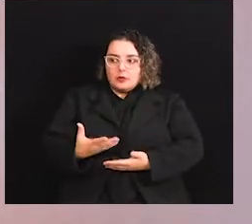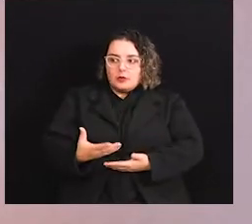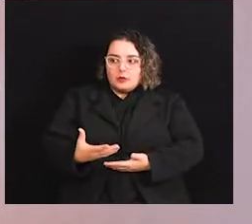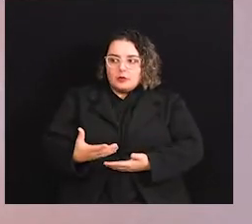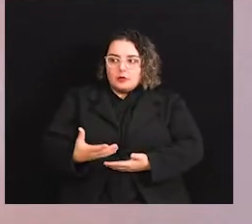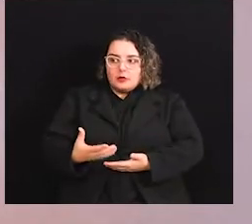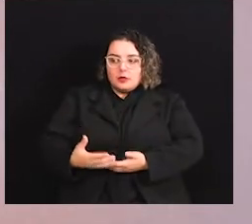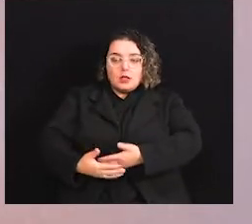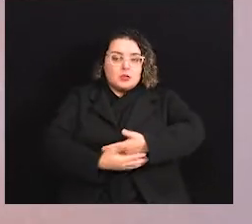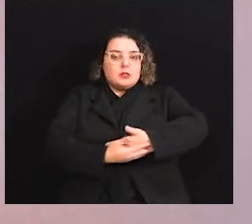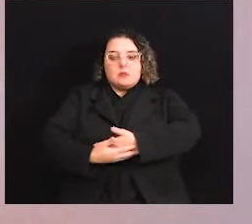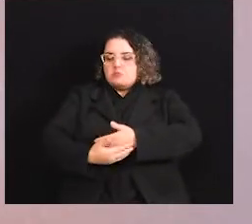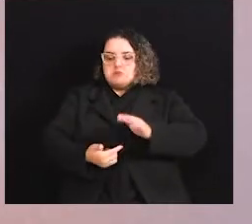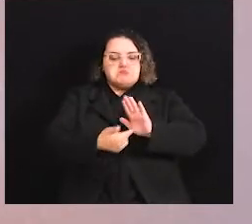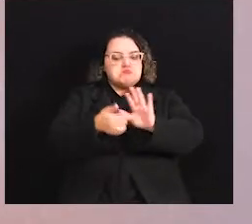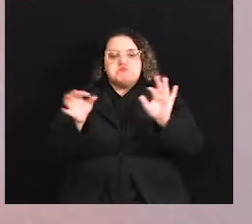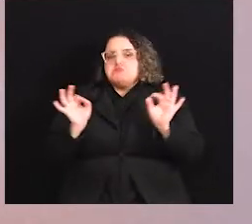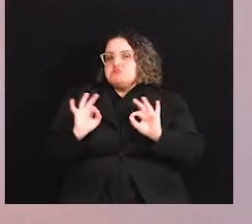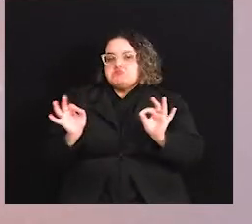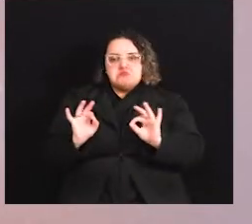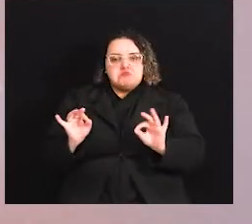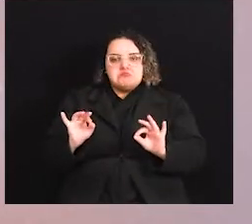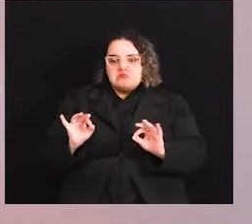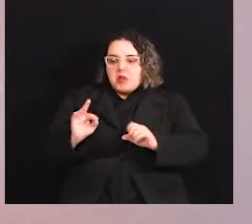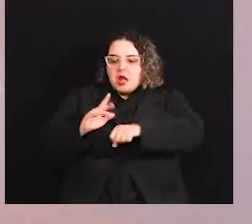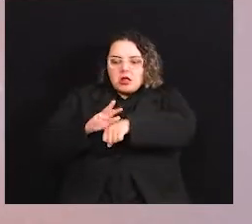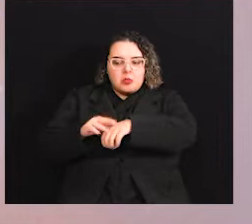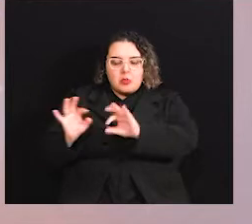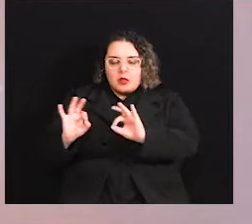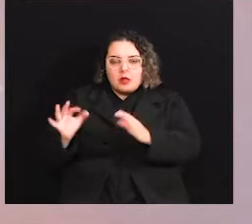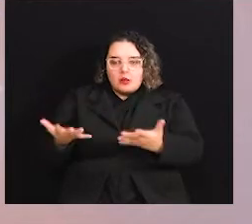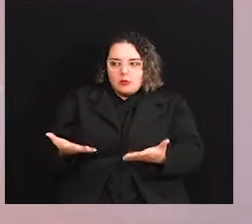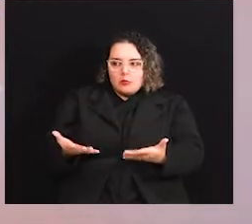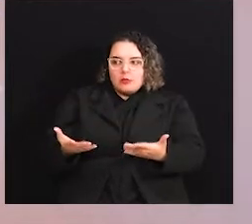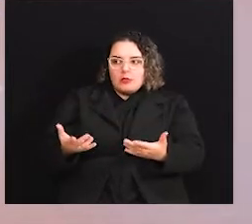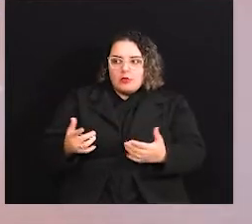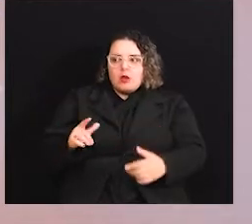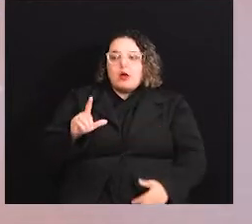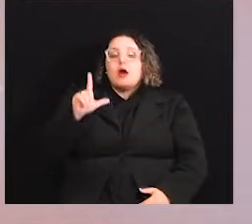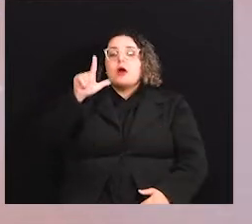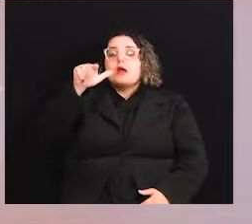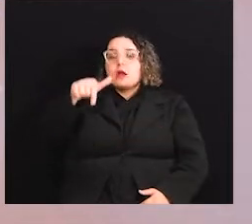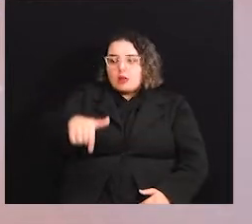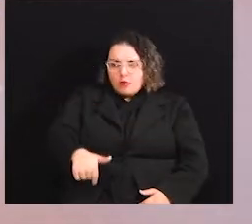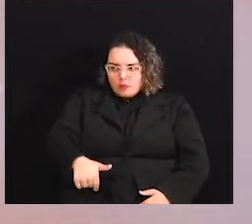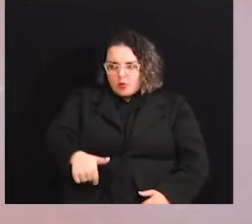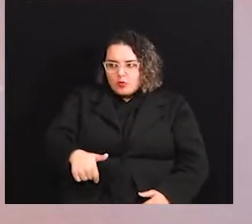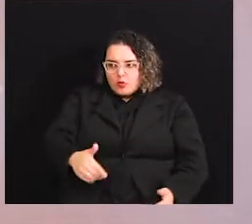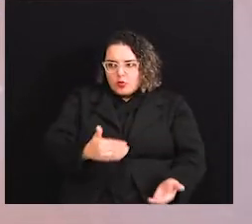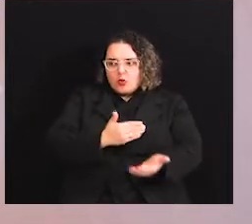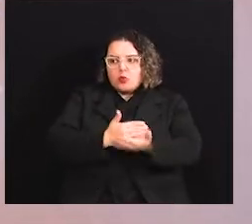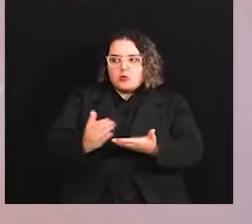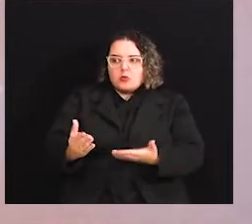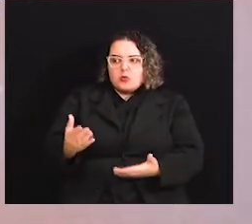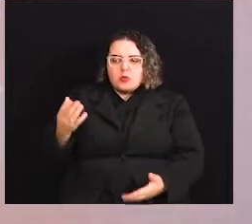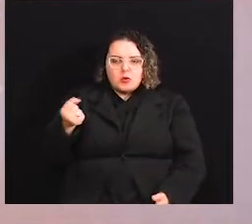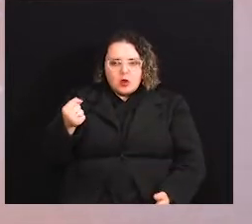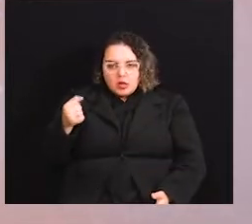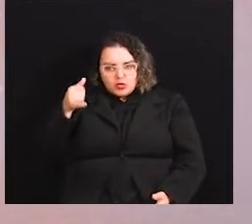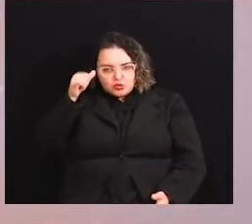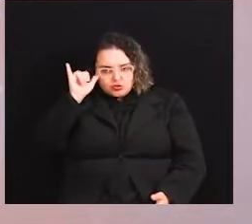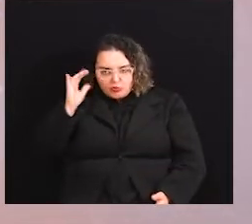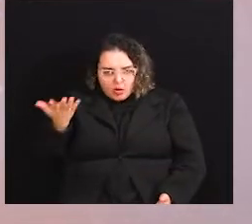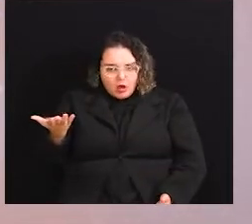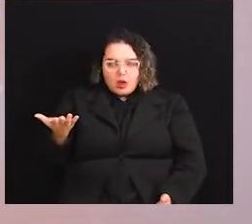não apresenta nada, nenhuma intolerância, nada. Passou a tomar leite de vaca ou de outro